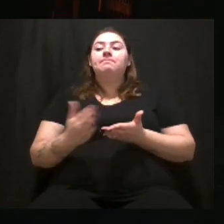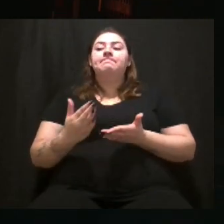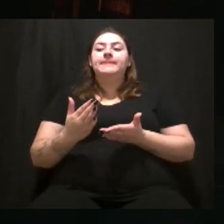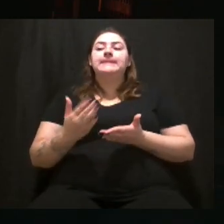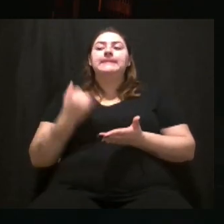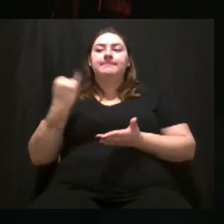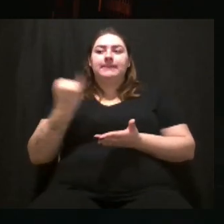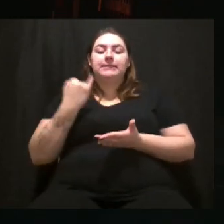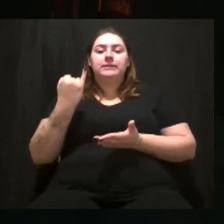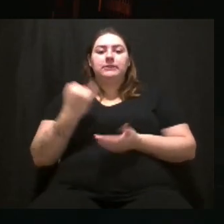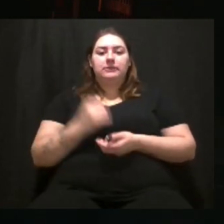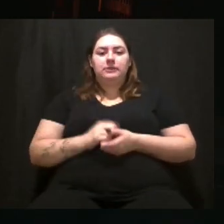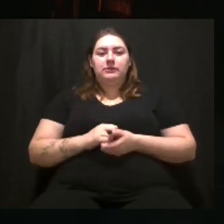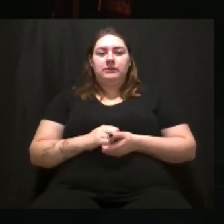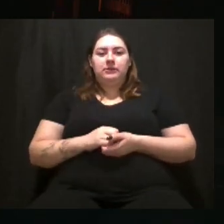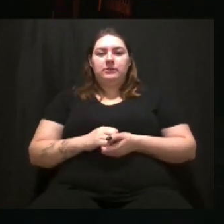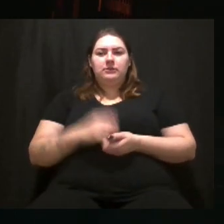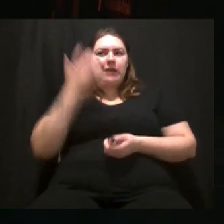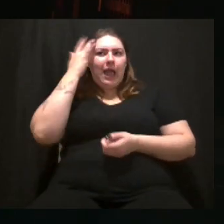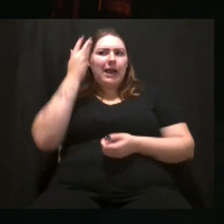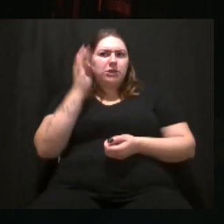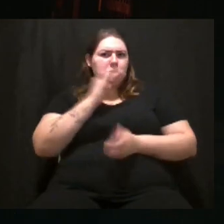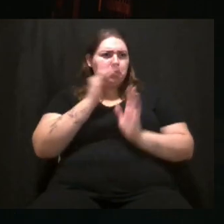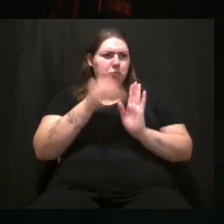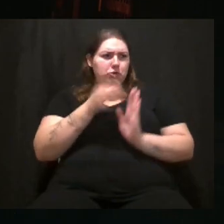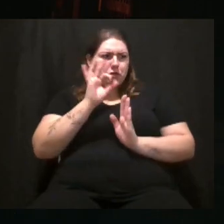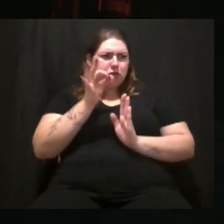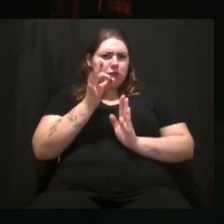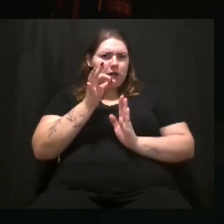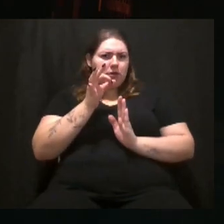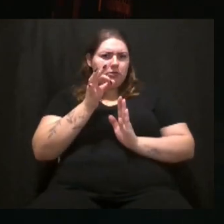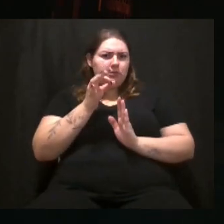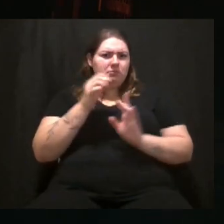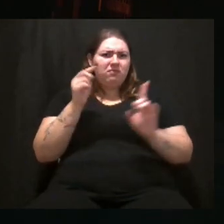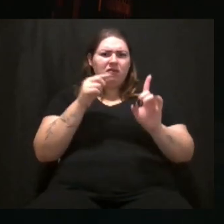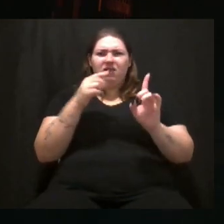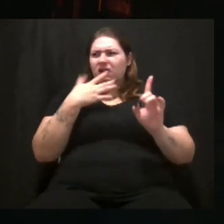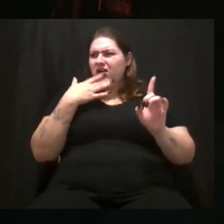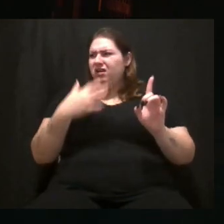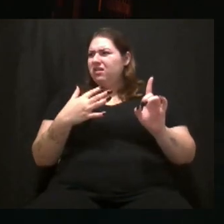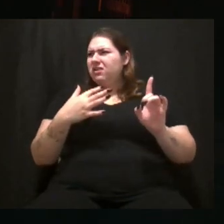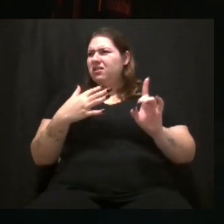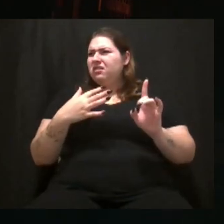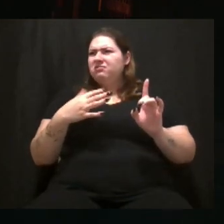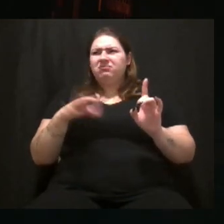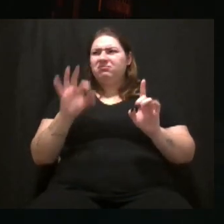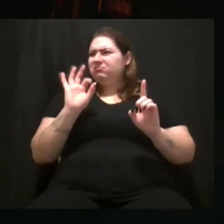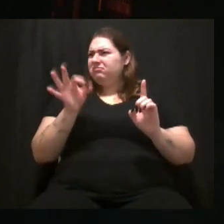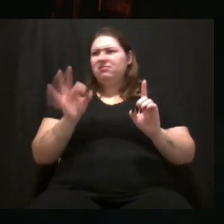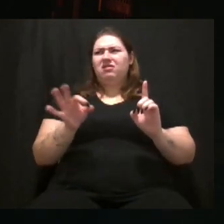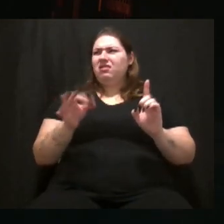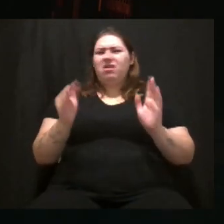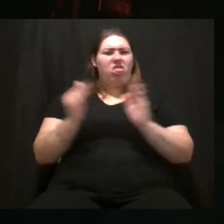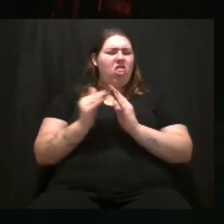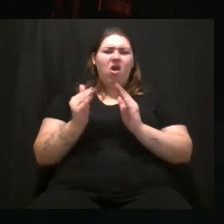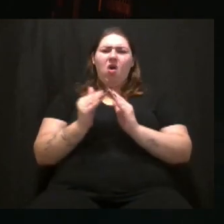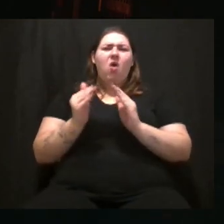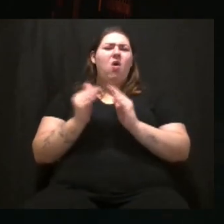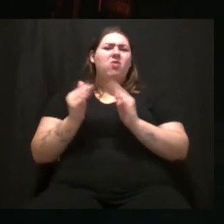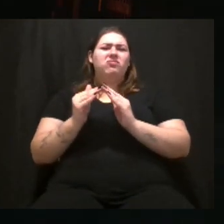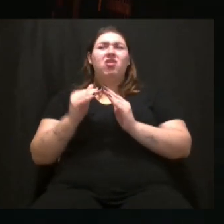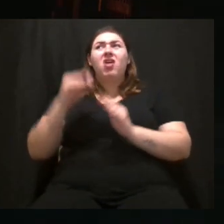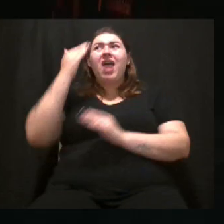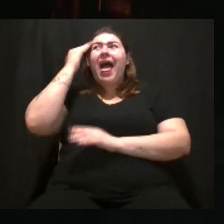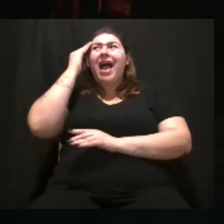você acha que está tudo certo, mas a criança acha que não, e que ela não está bem nessa escola. E aí, como é que faz, Andressa? Quando